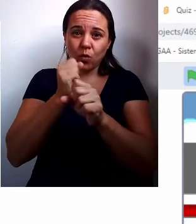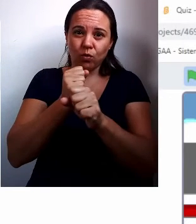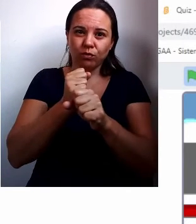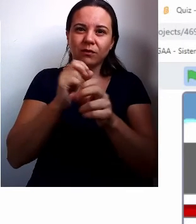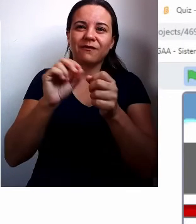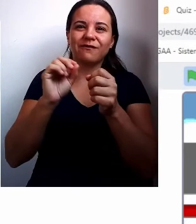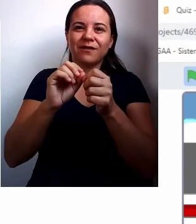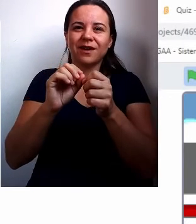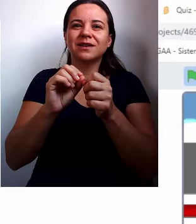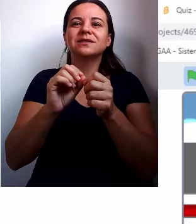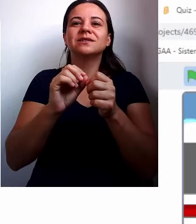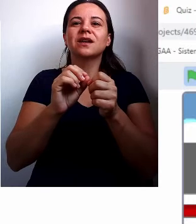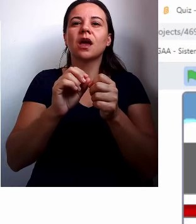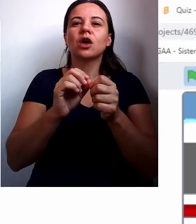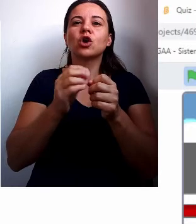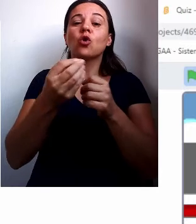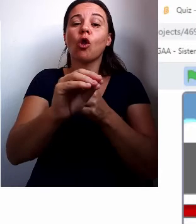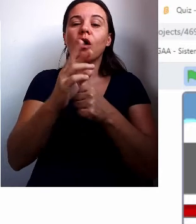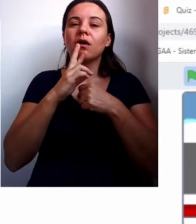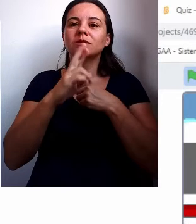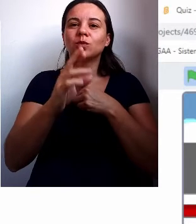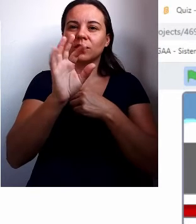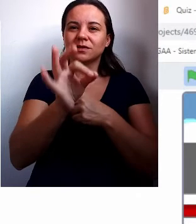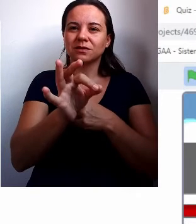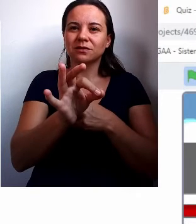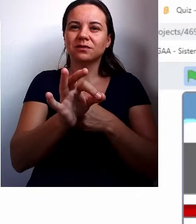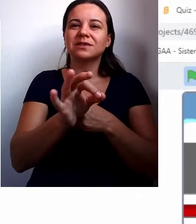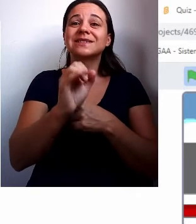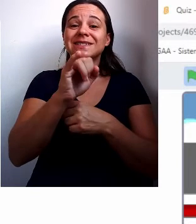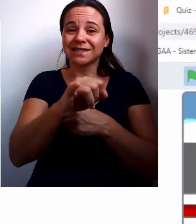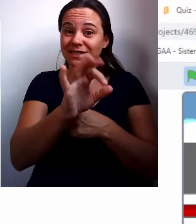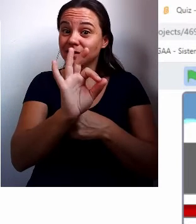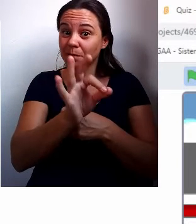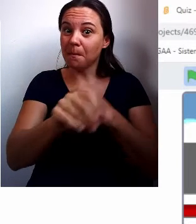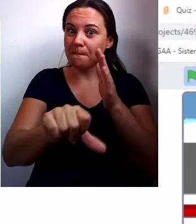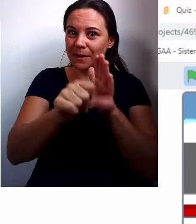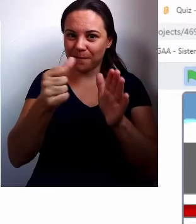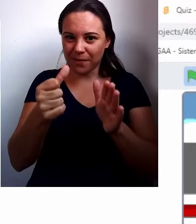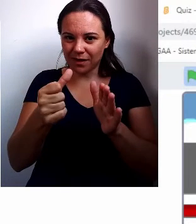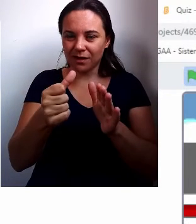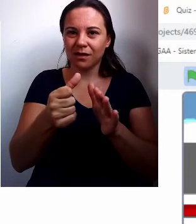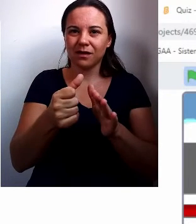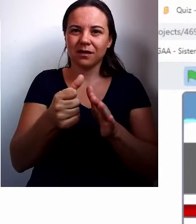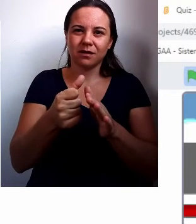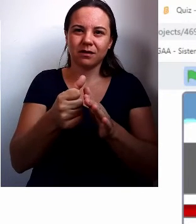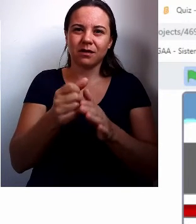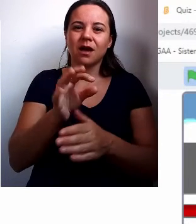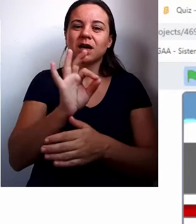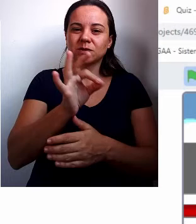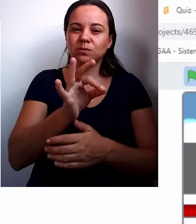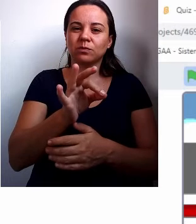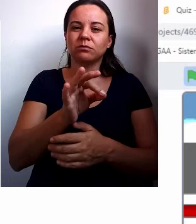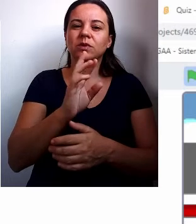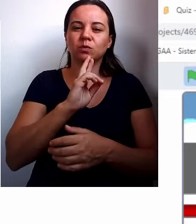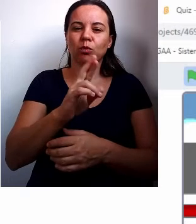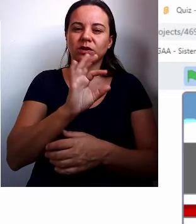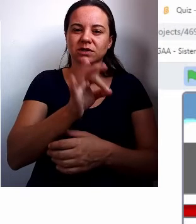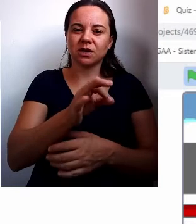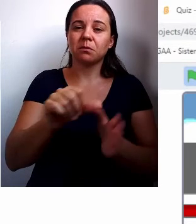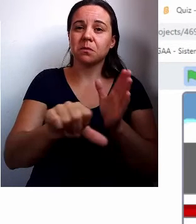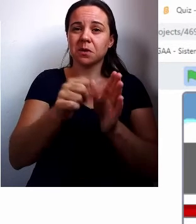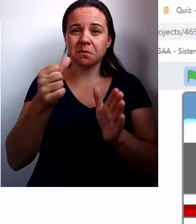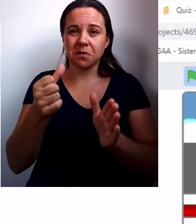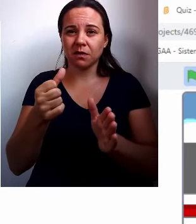resposta desse quiz, né? E se ele acertar de primeira, né? Se a resposta